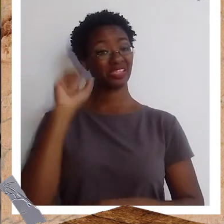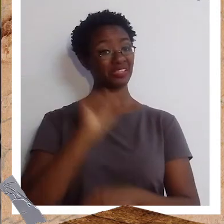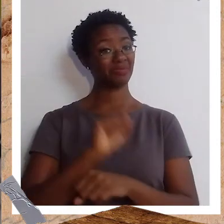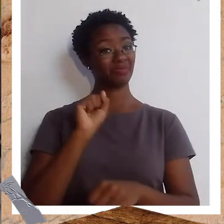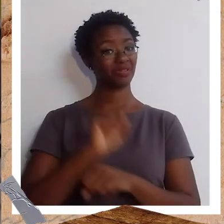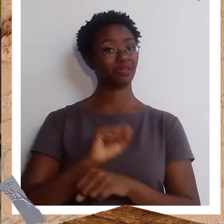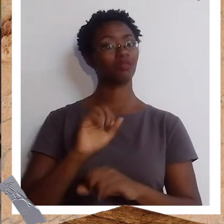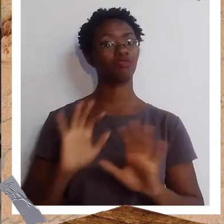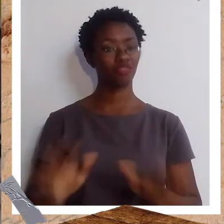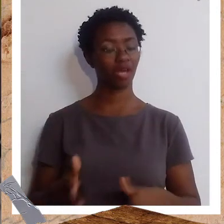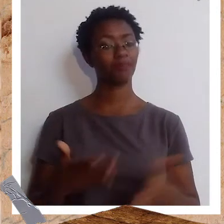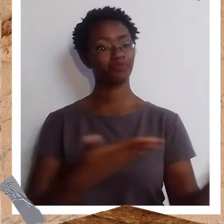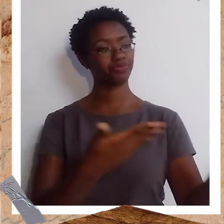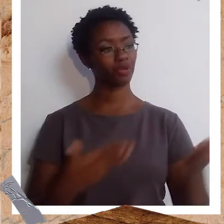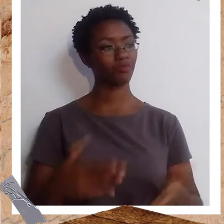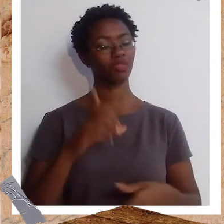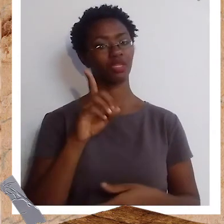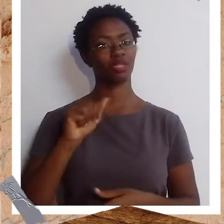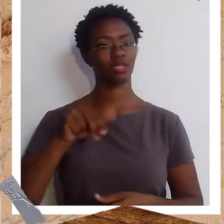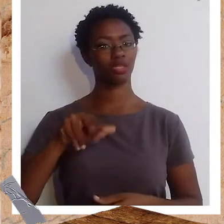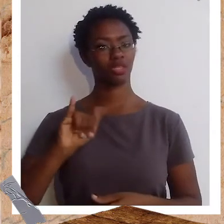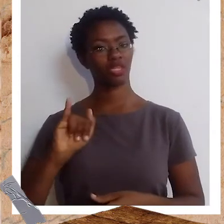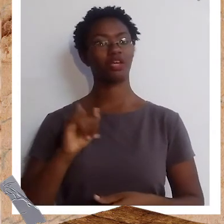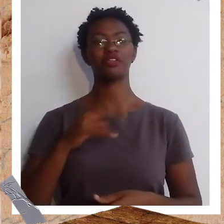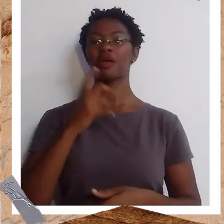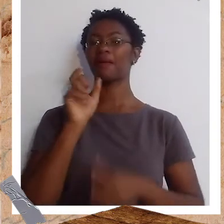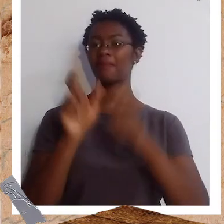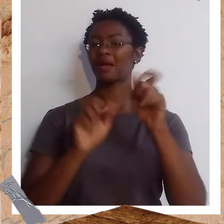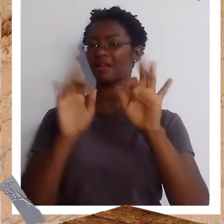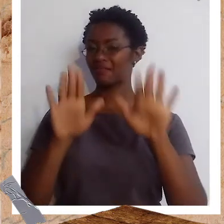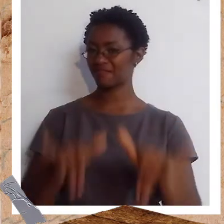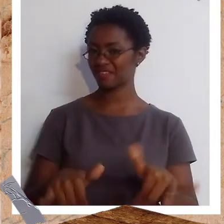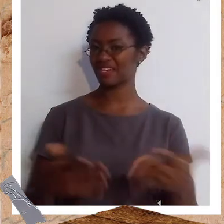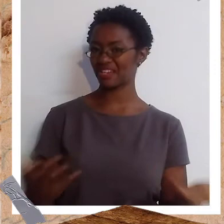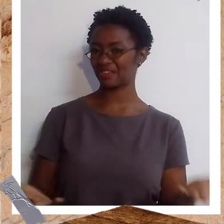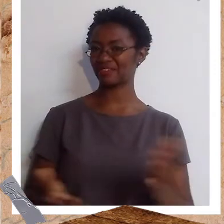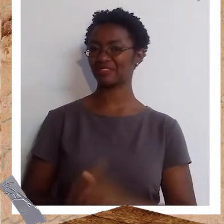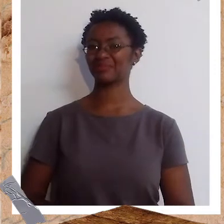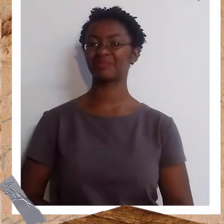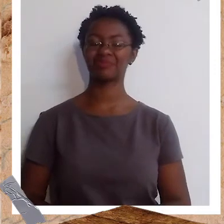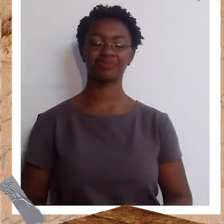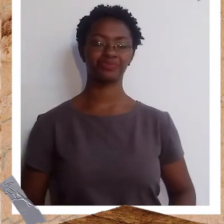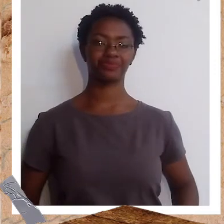e chamar a Dani para ter as palavras finais.